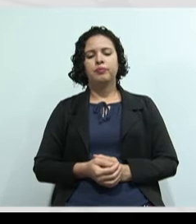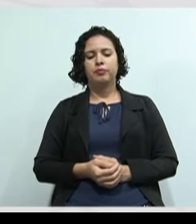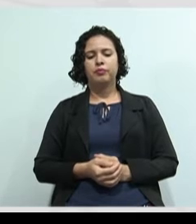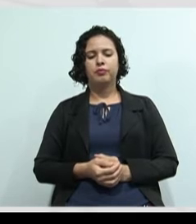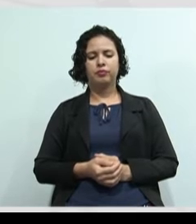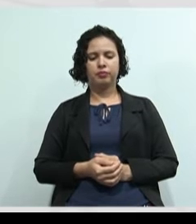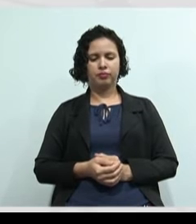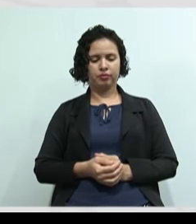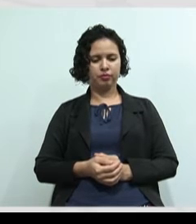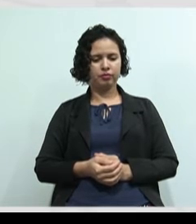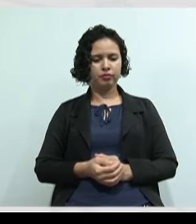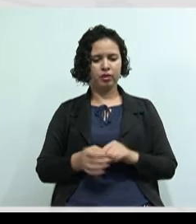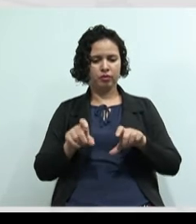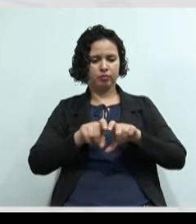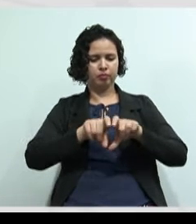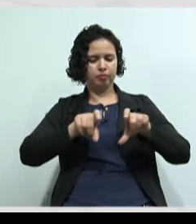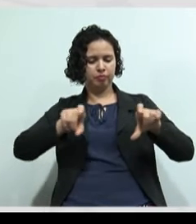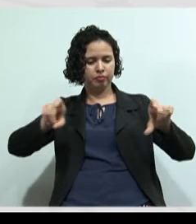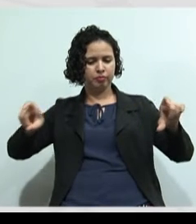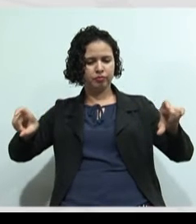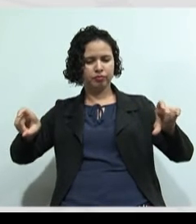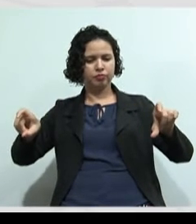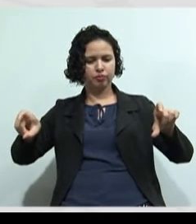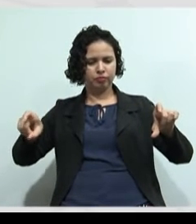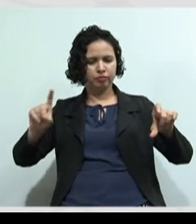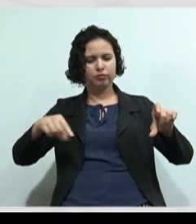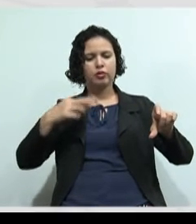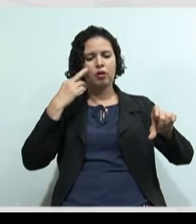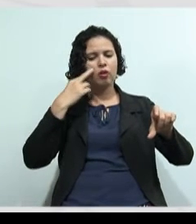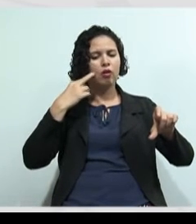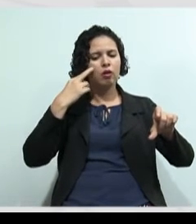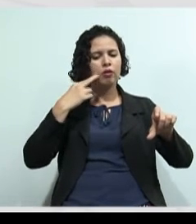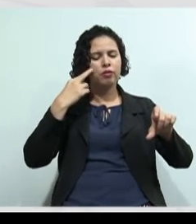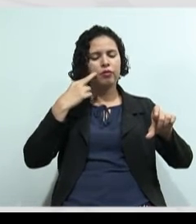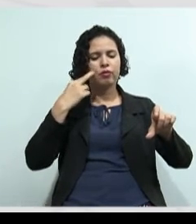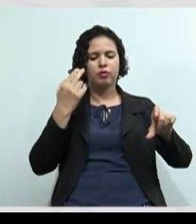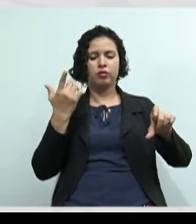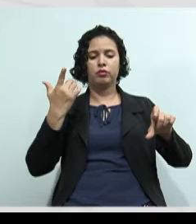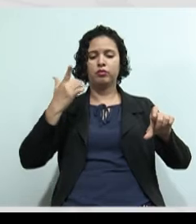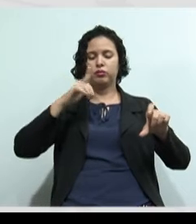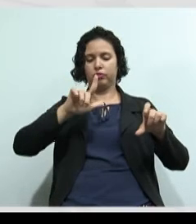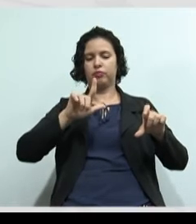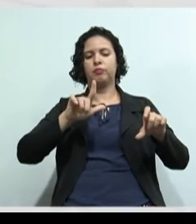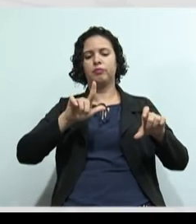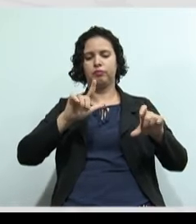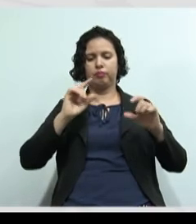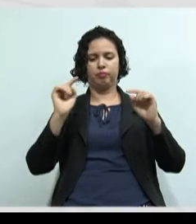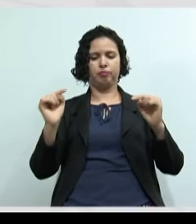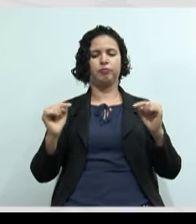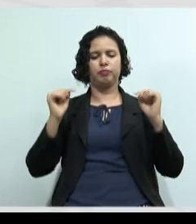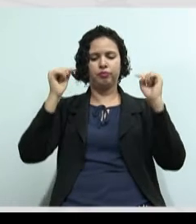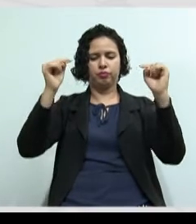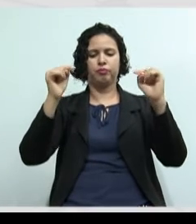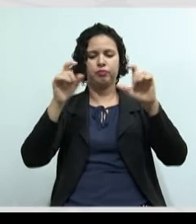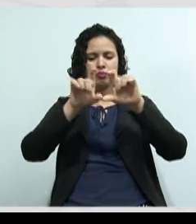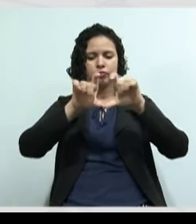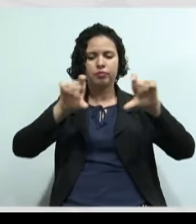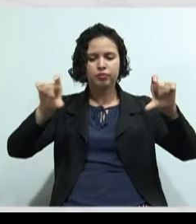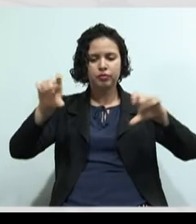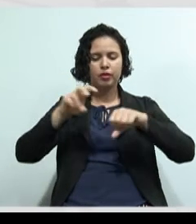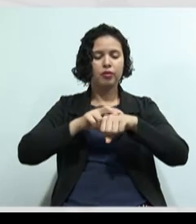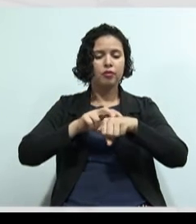para cima. Eu só consigo alcançar o objetivo de cima se o de baixo estiver sendo atendido, senão eu não